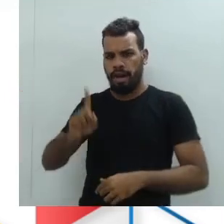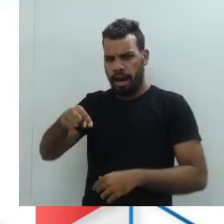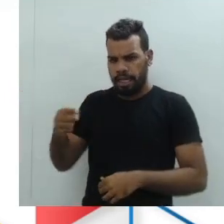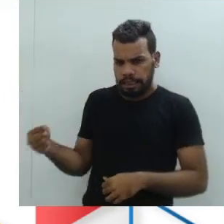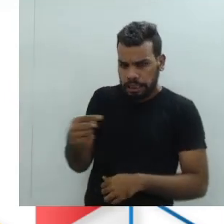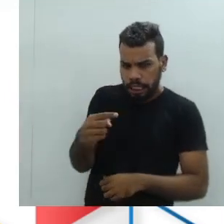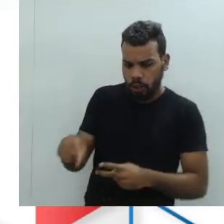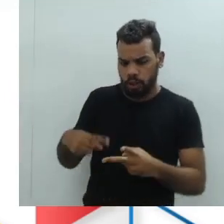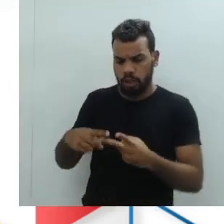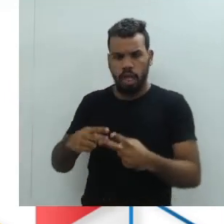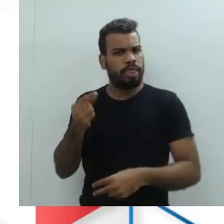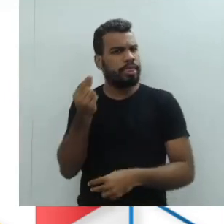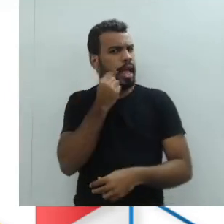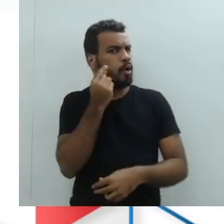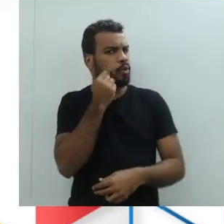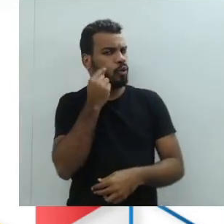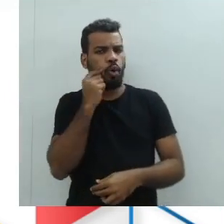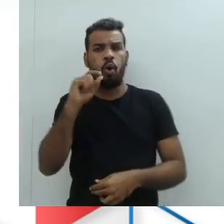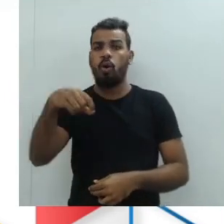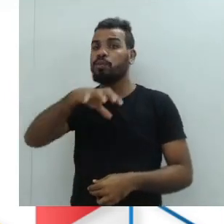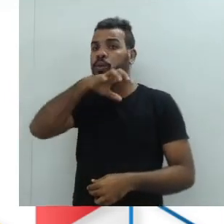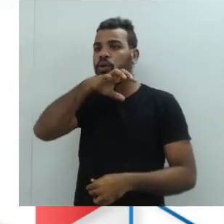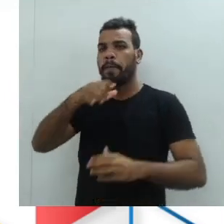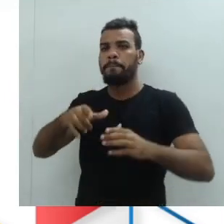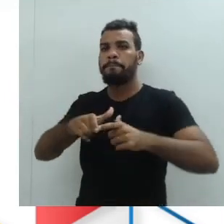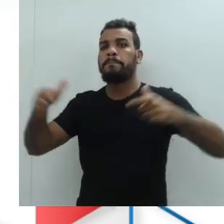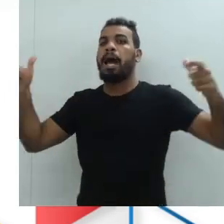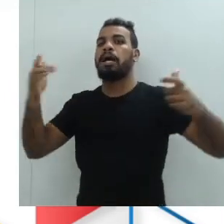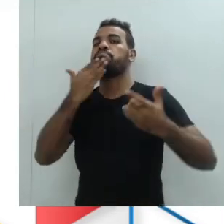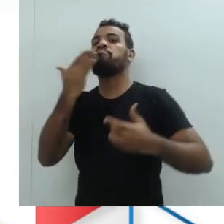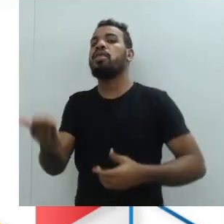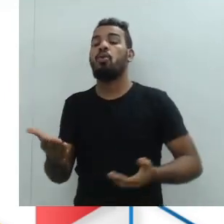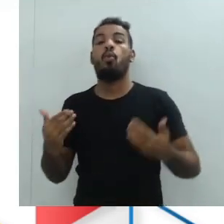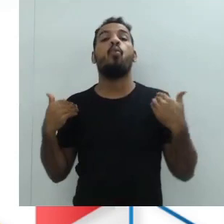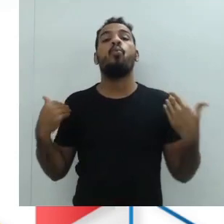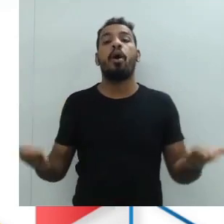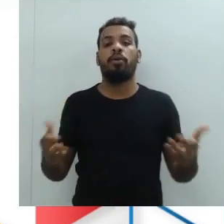do Náutico? Ou será a torcida do Sport? Conforme nós estamos vendo aí na tela.